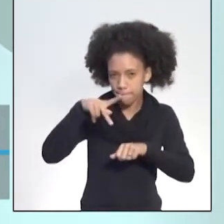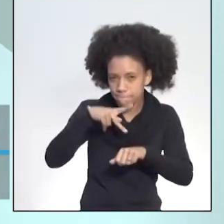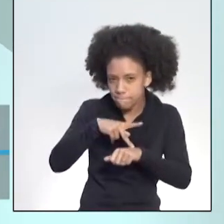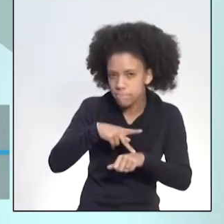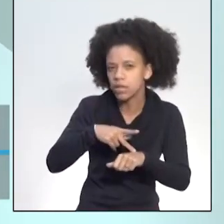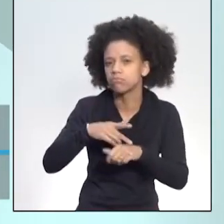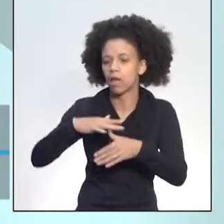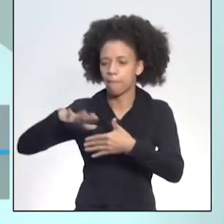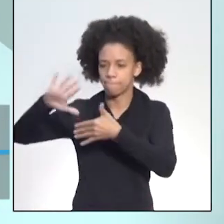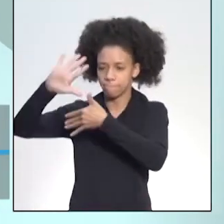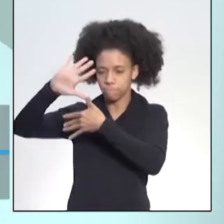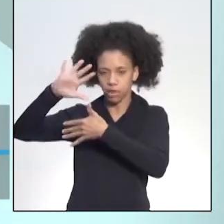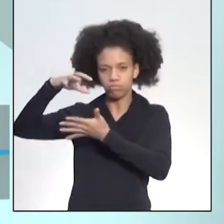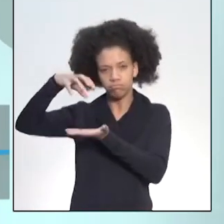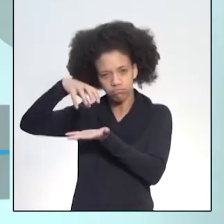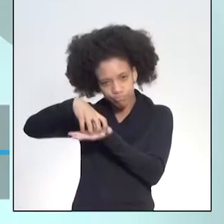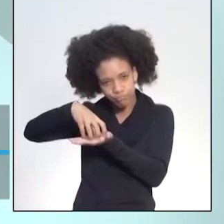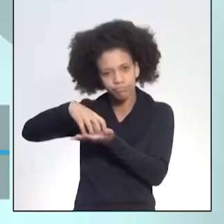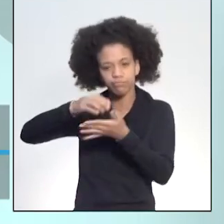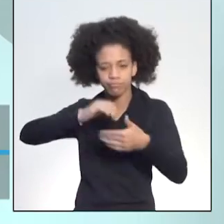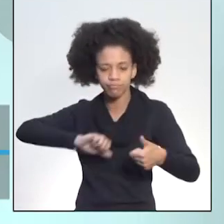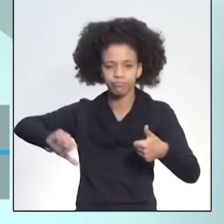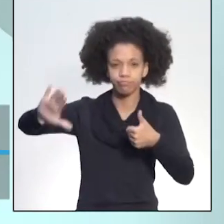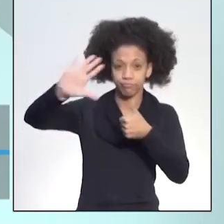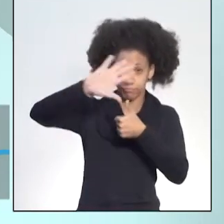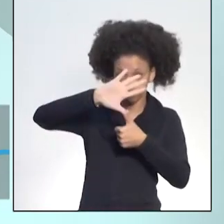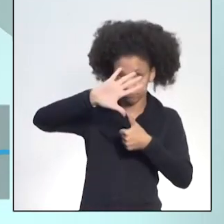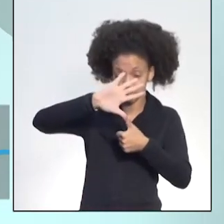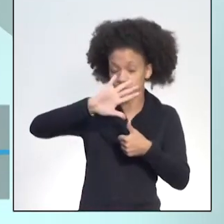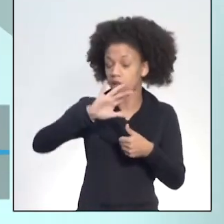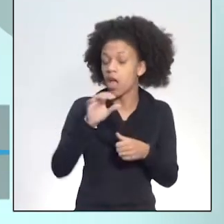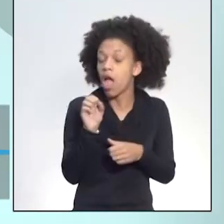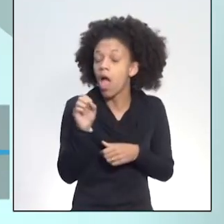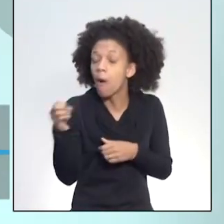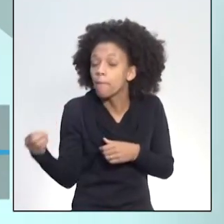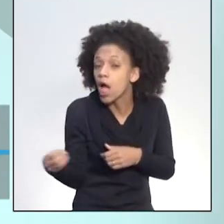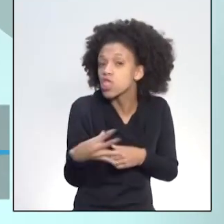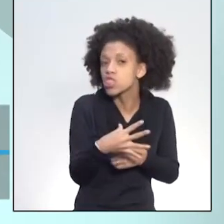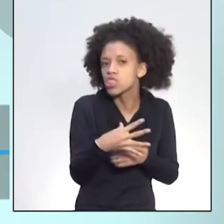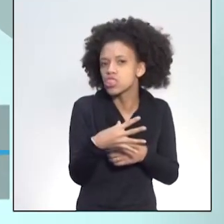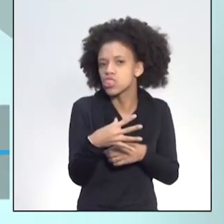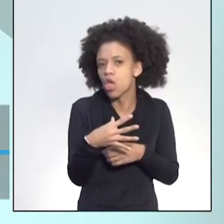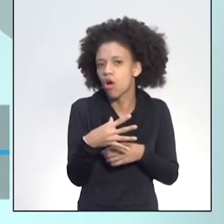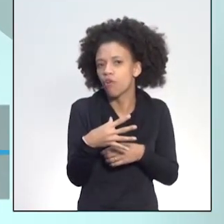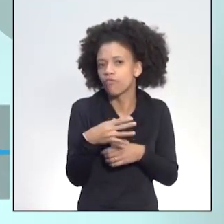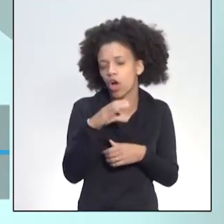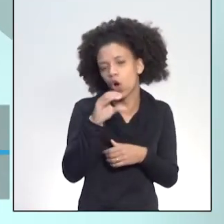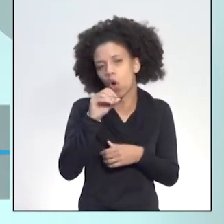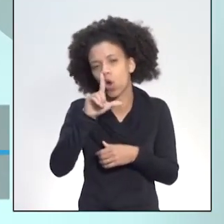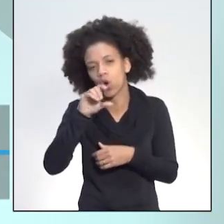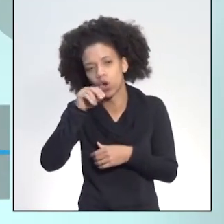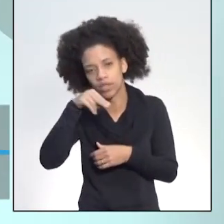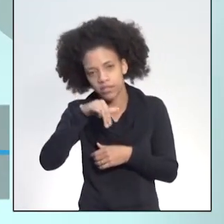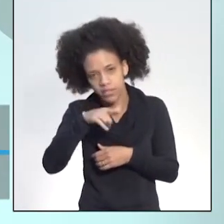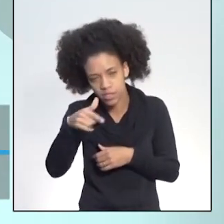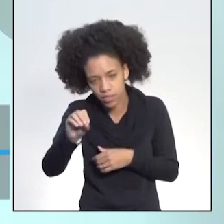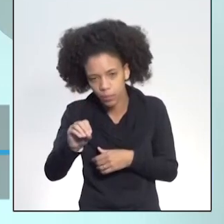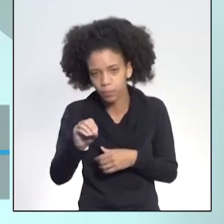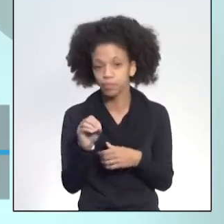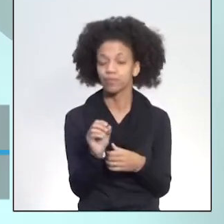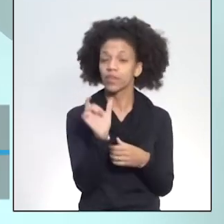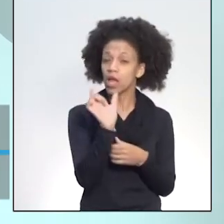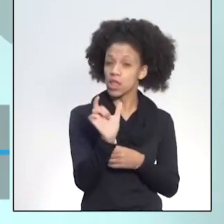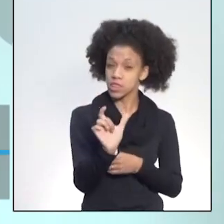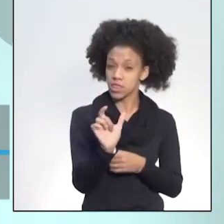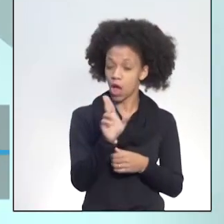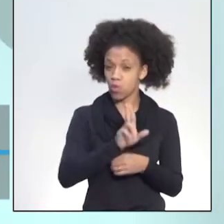Central, América do Sul. Nós estamos falando de uma nova colonização. Por essa razão, o termo técnico que